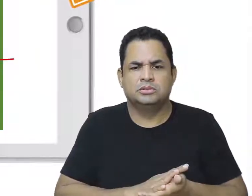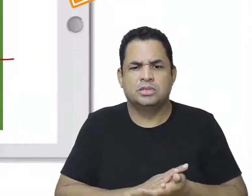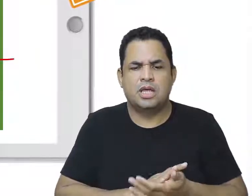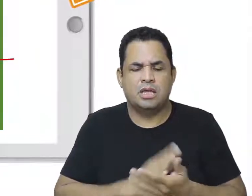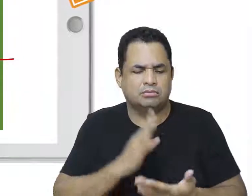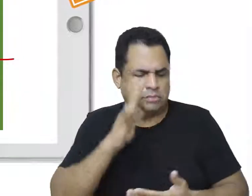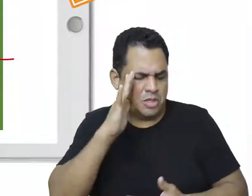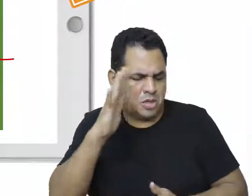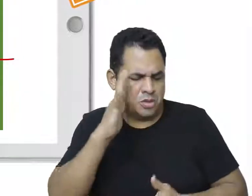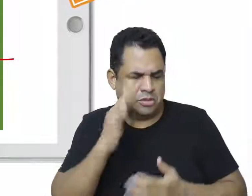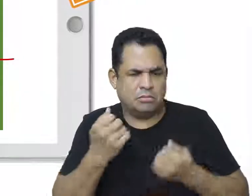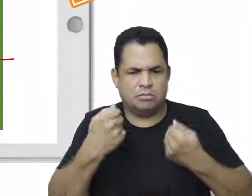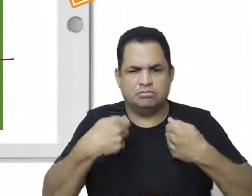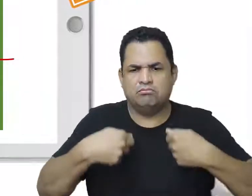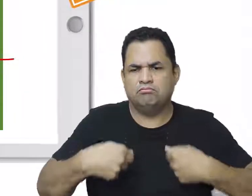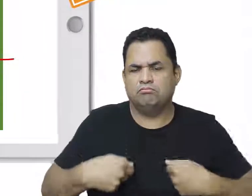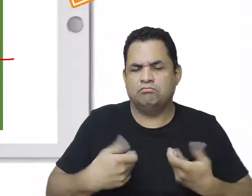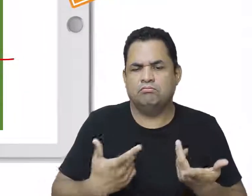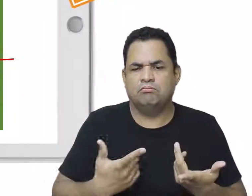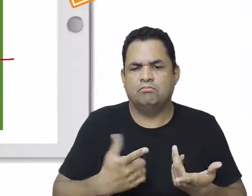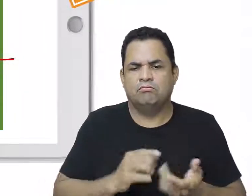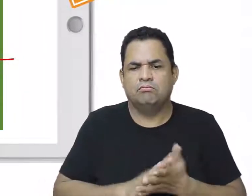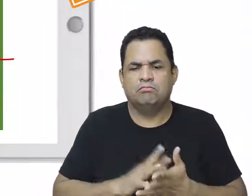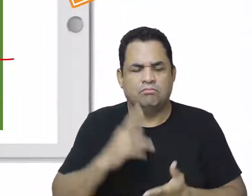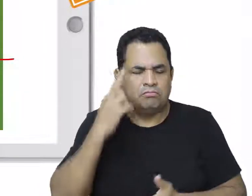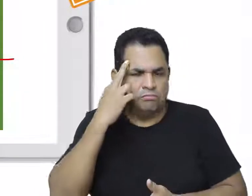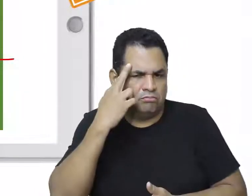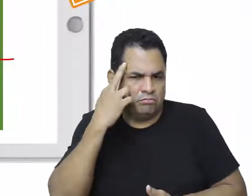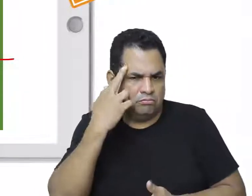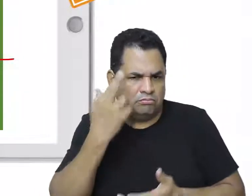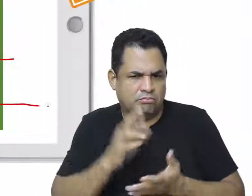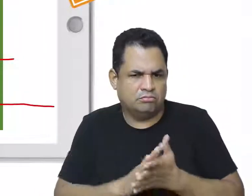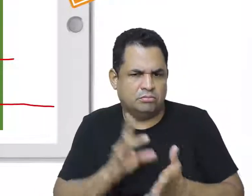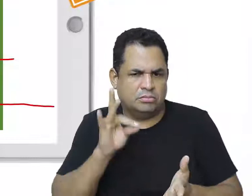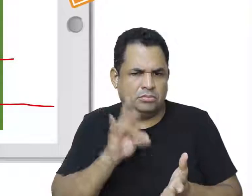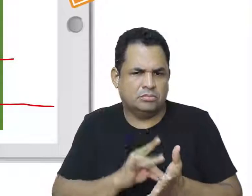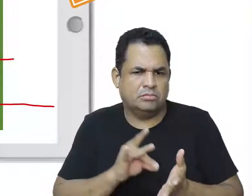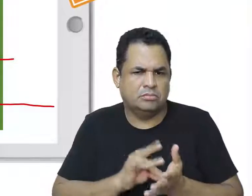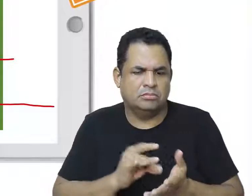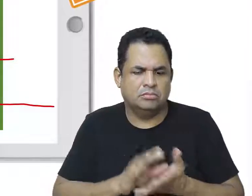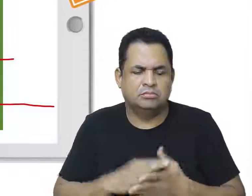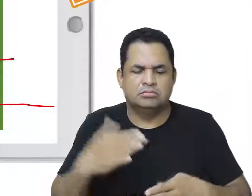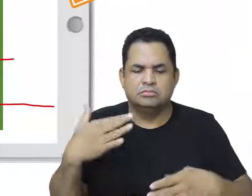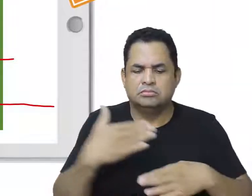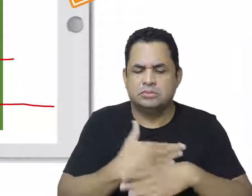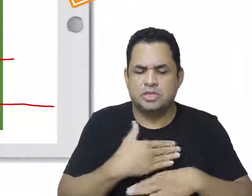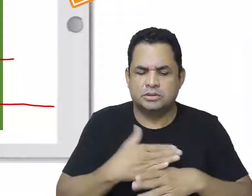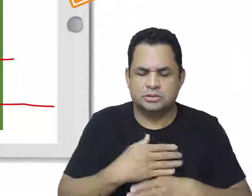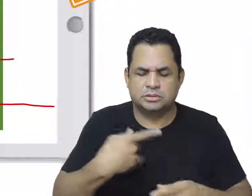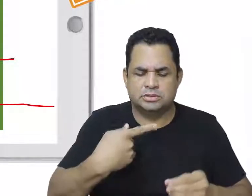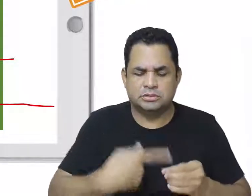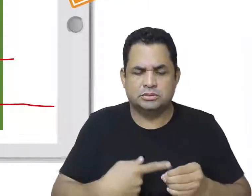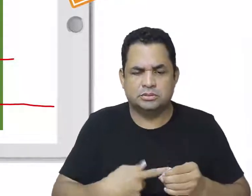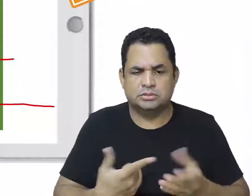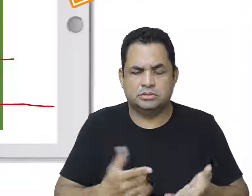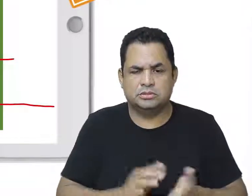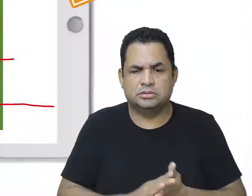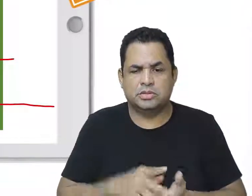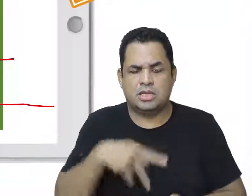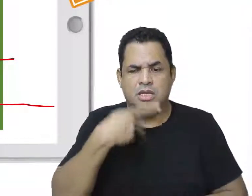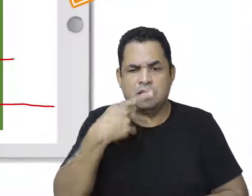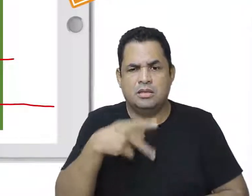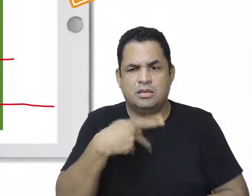teóricas para que a gente pudesse refletir sobre a realidade das cidades. Nós falamos isso